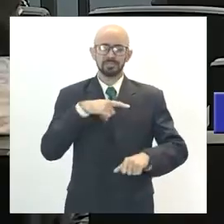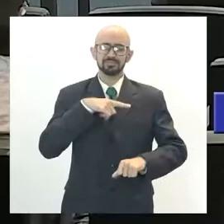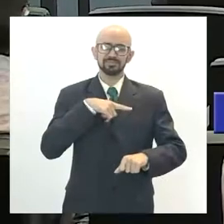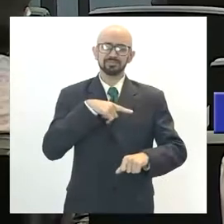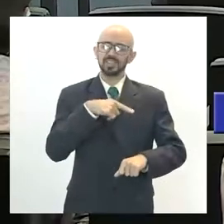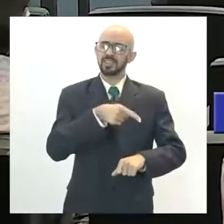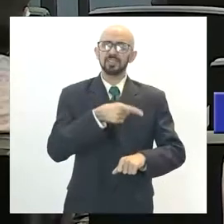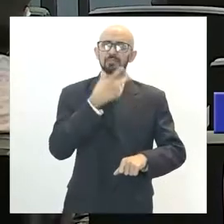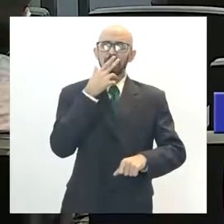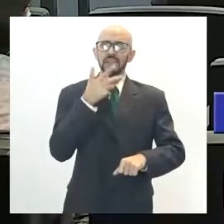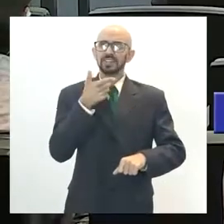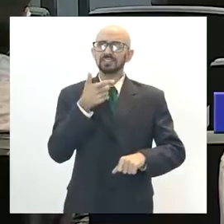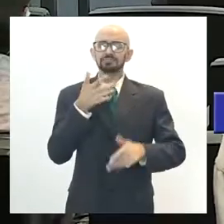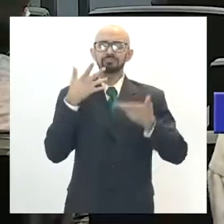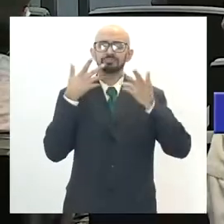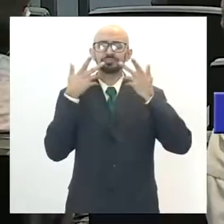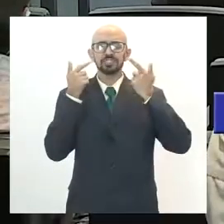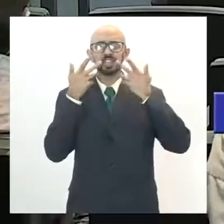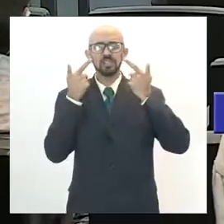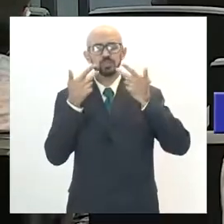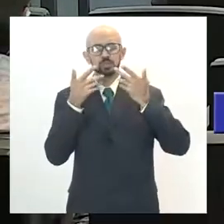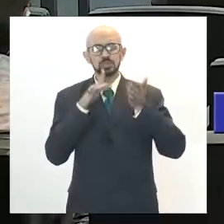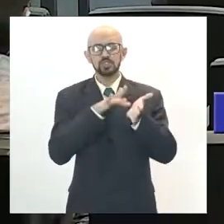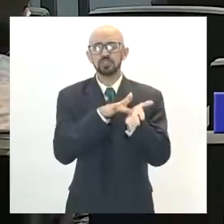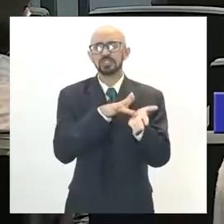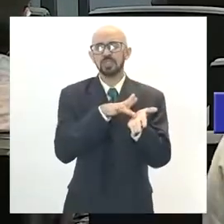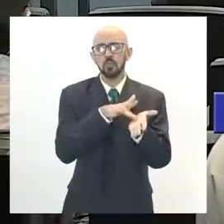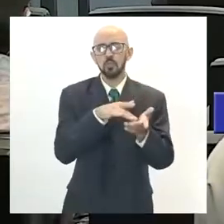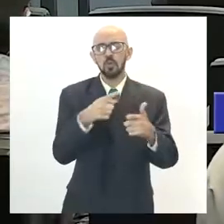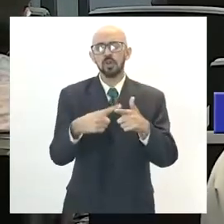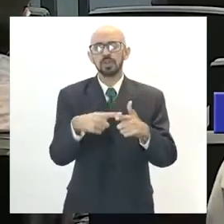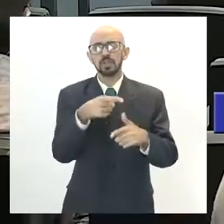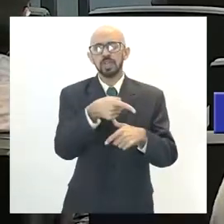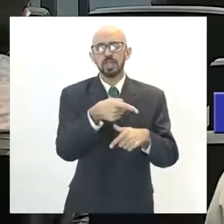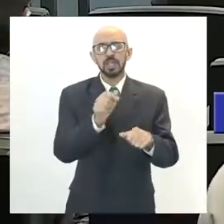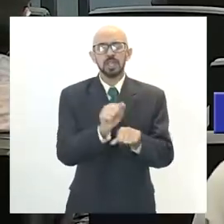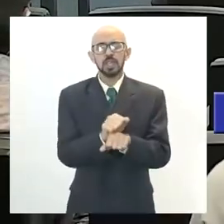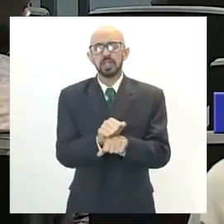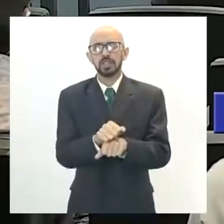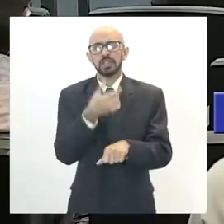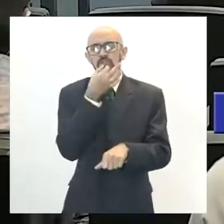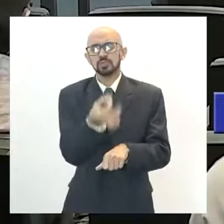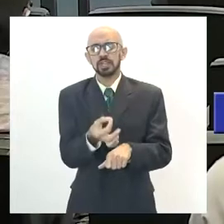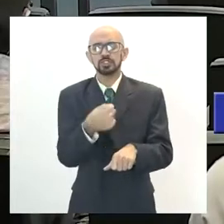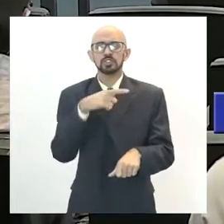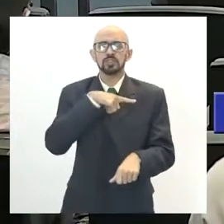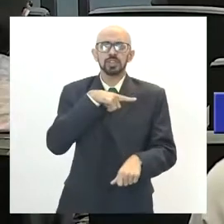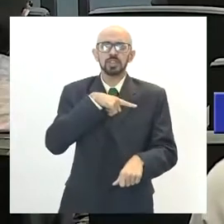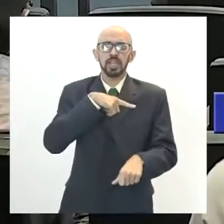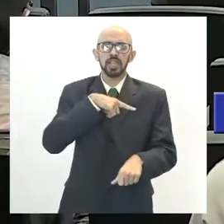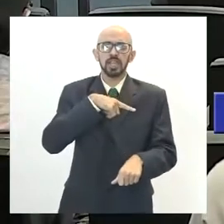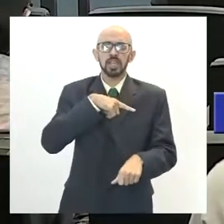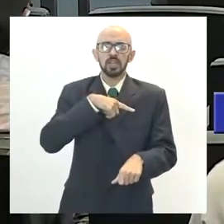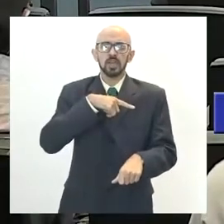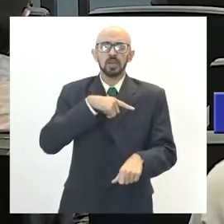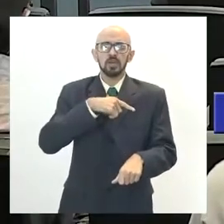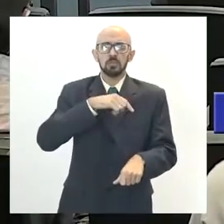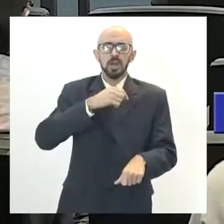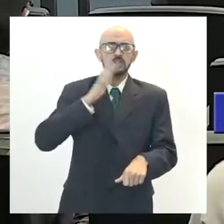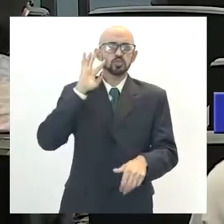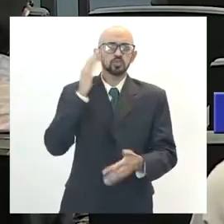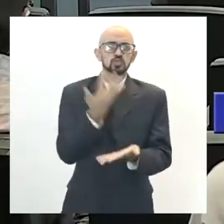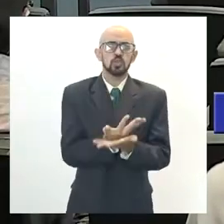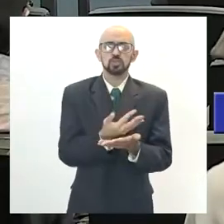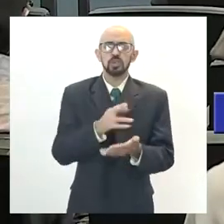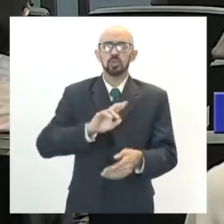peça de ficção muito interessante assim porque nessa justificativa trata é um diagnóstico que não é o